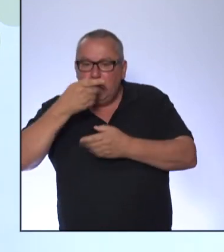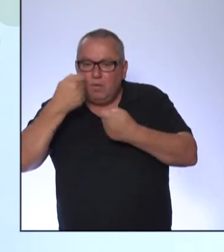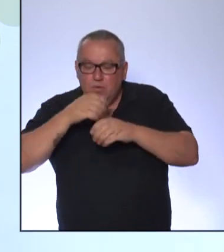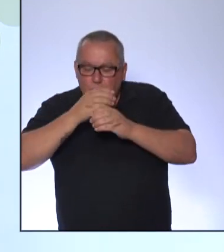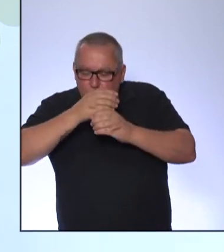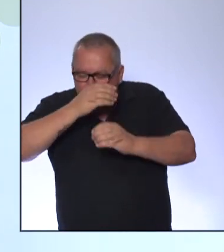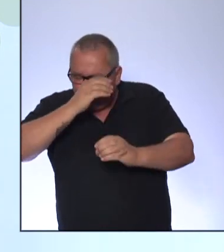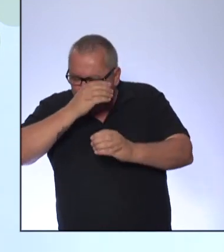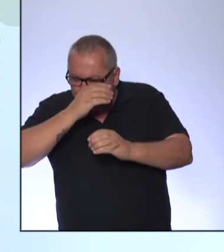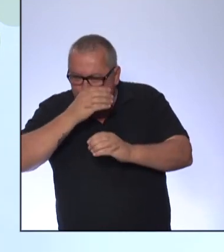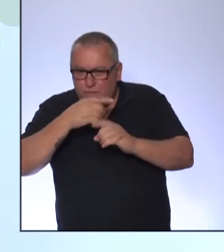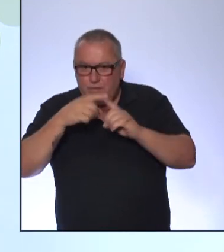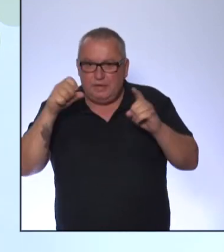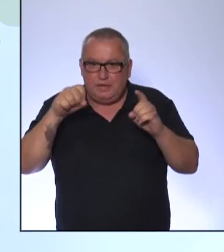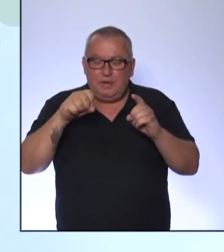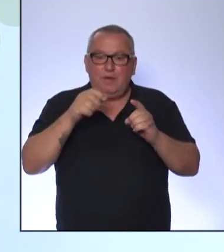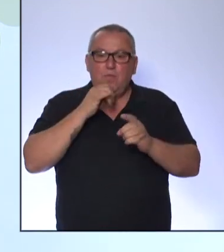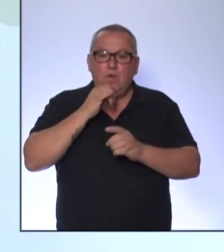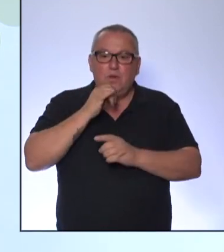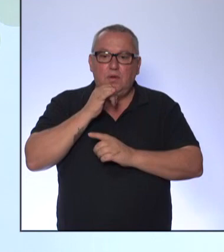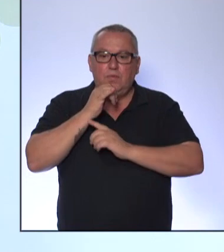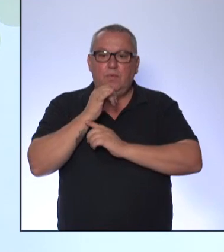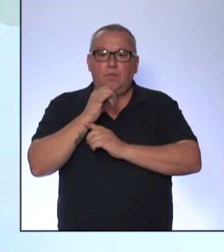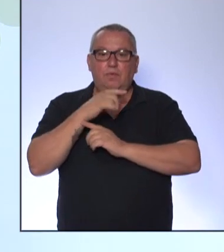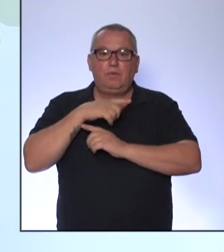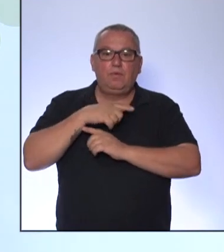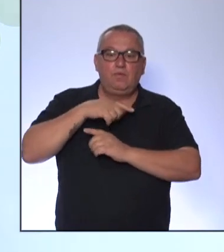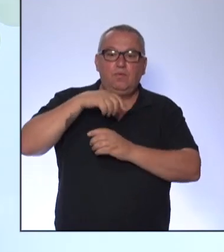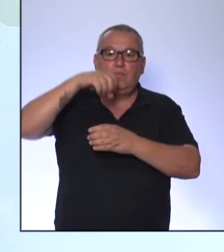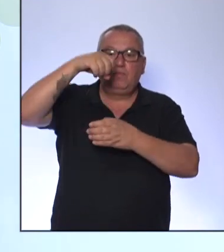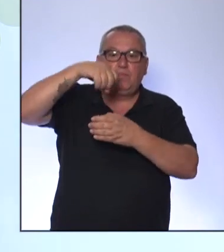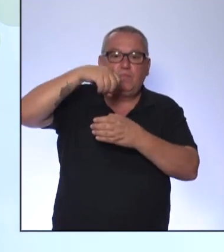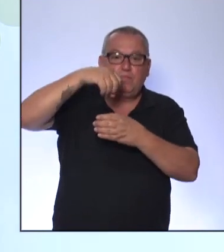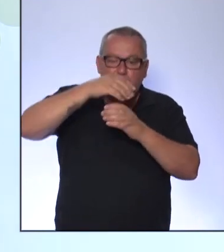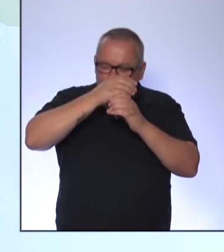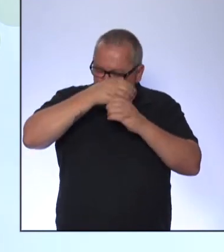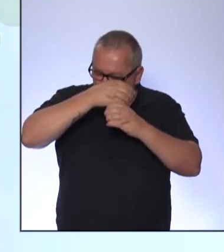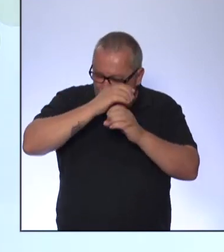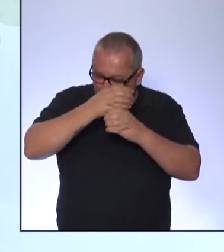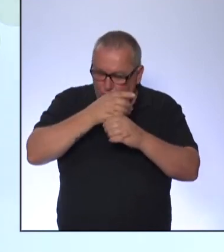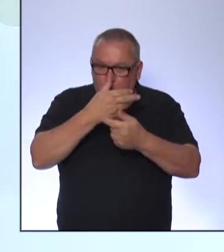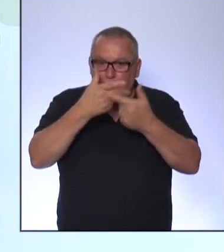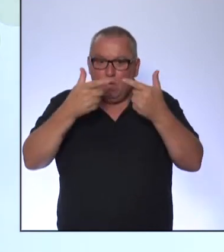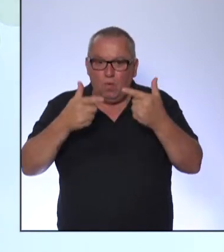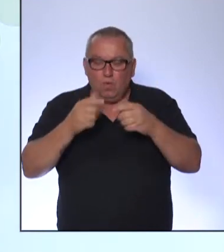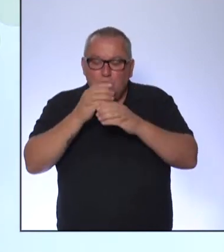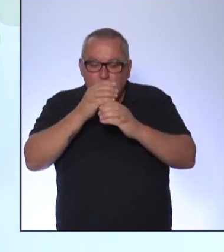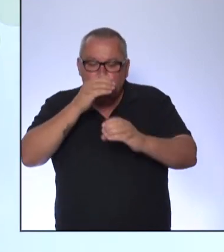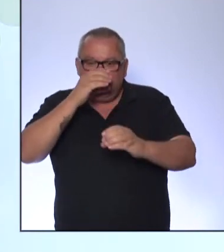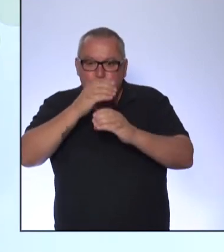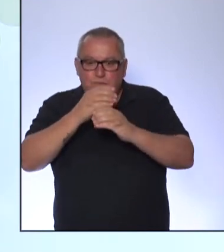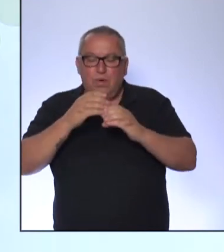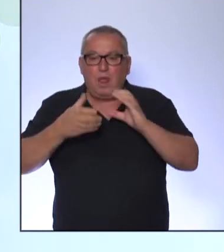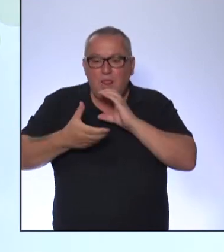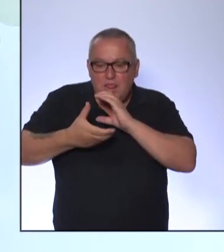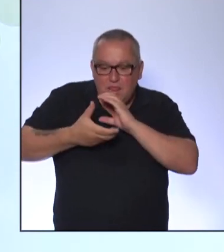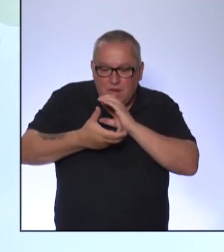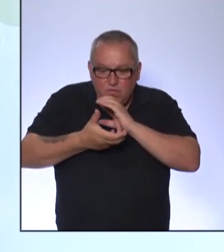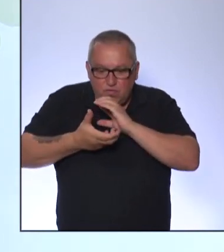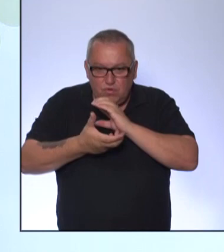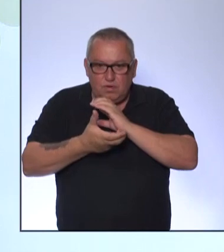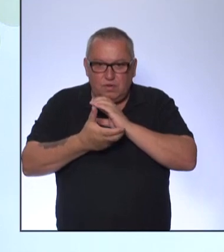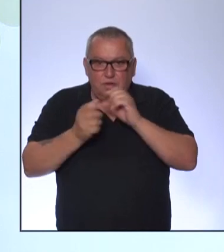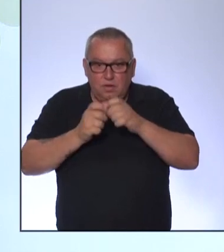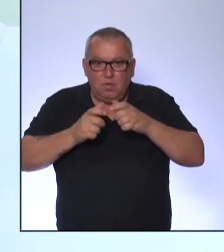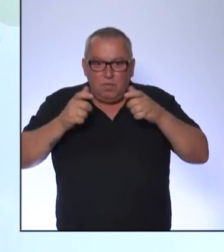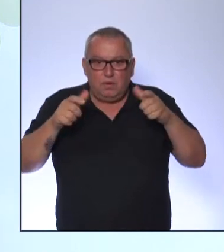de um equipamento. Então, sem o auxílio, por exemplo, de um microscópio, sem o auxílio de alguma lente que cause esse aumento, que